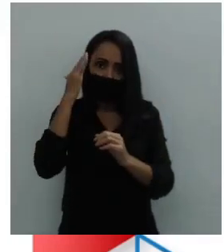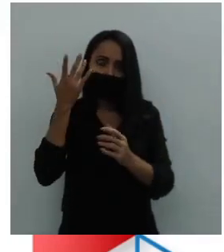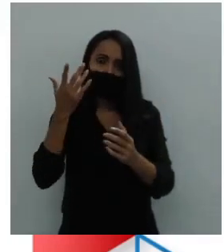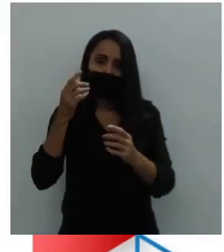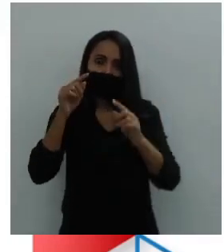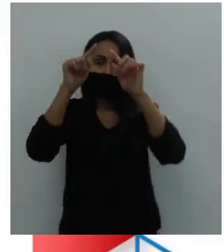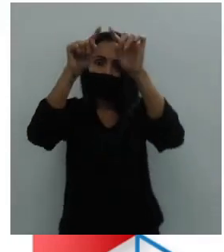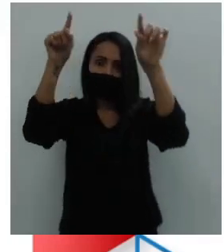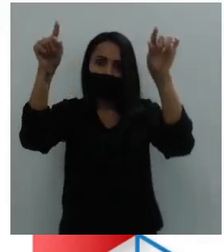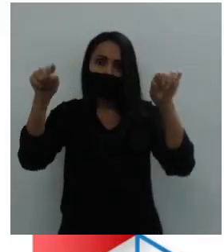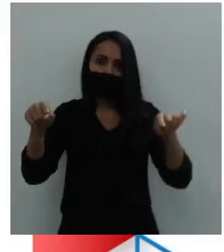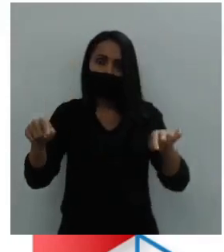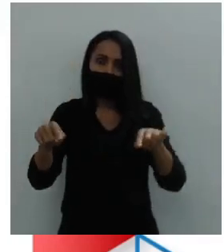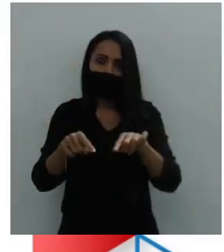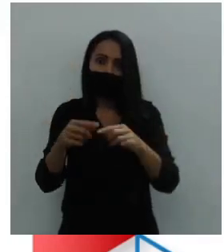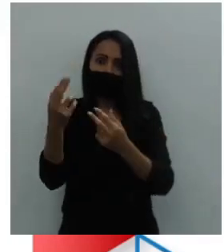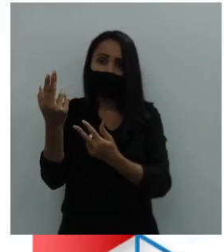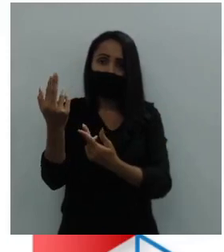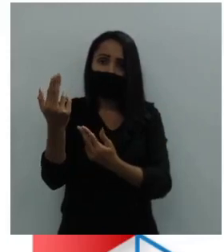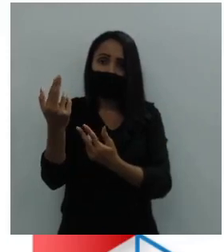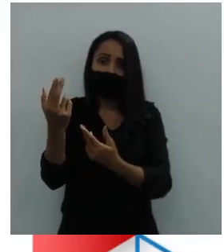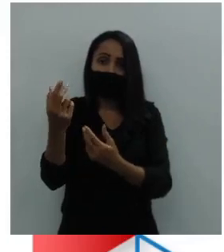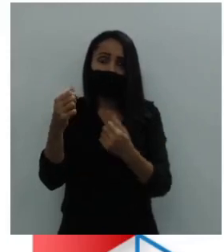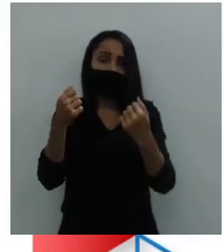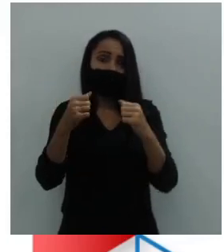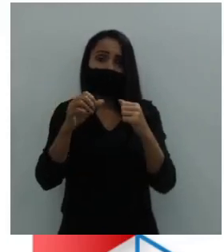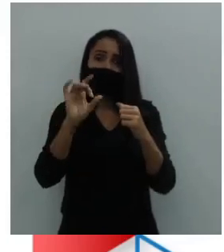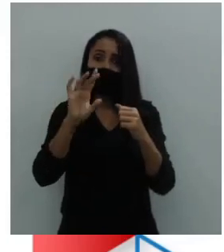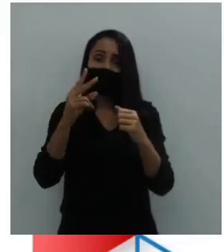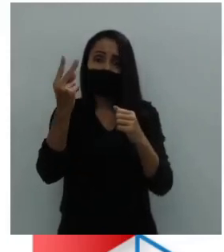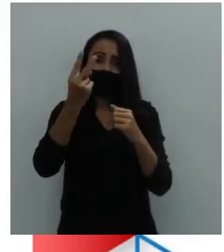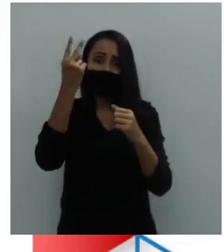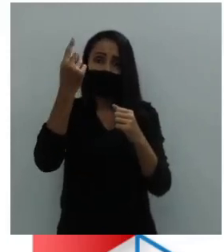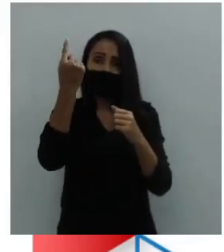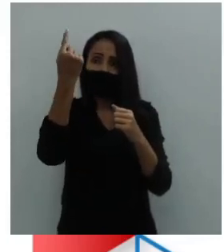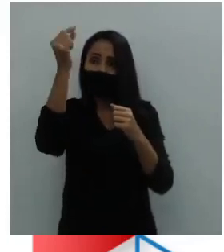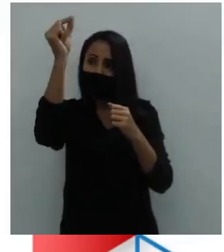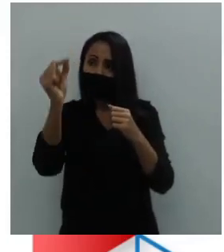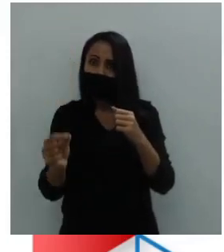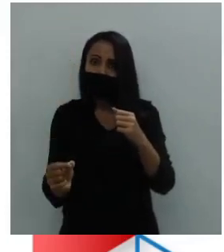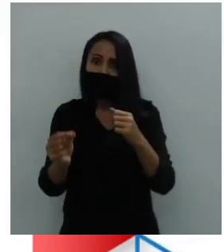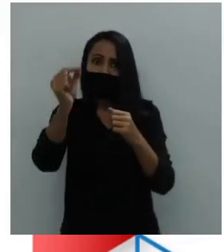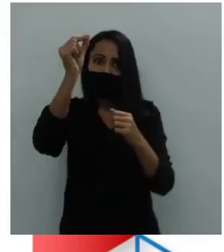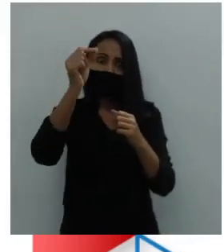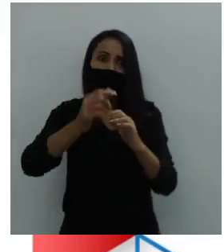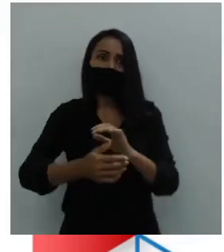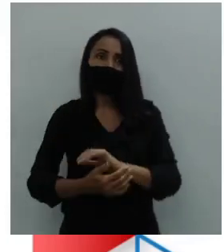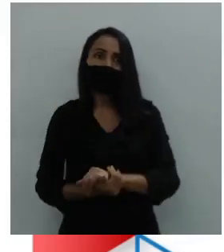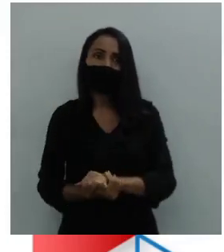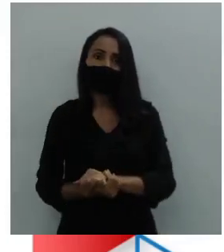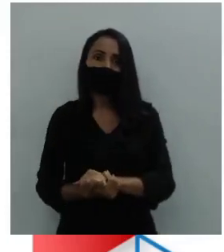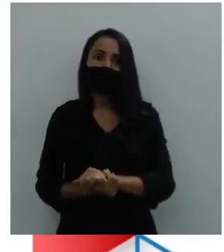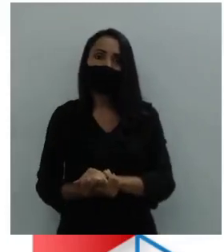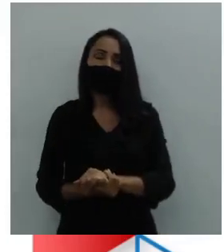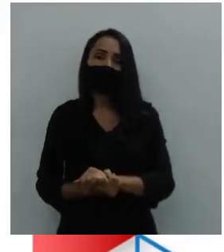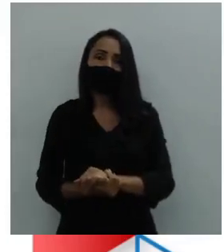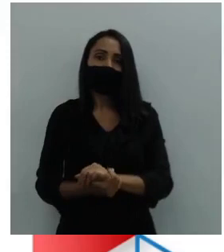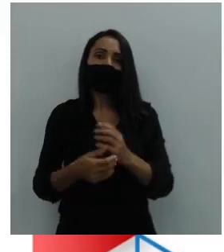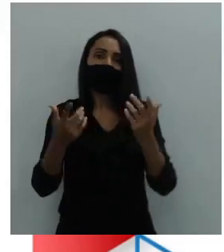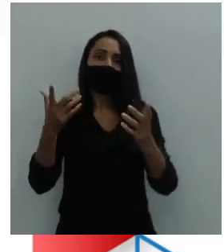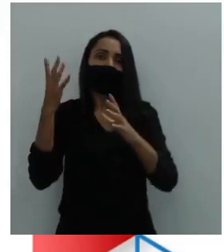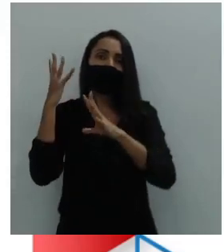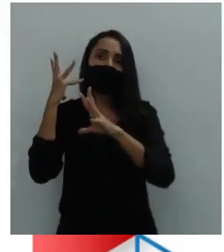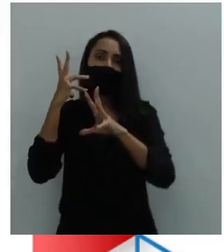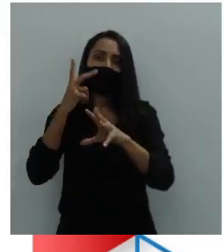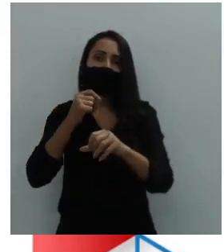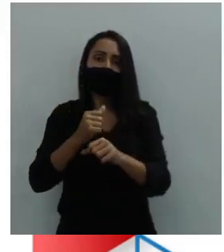eu só preciso do valor de um lado e eu tenho os demais. Fechou? Vamos lá. Solução. Primeiro, revisão mais uma